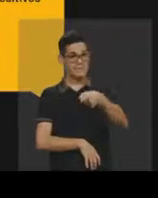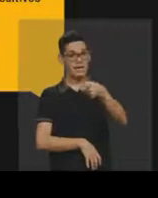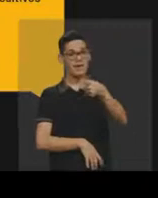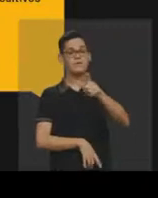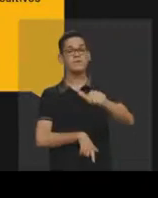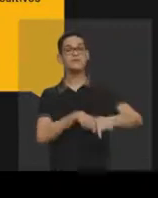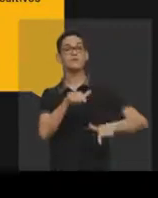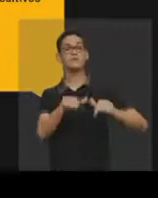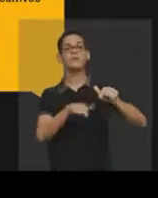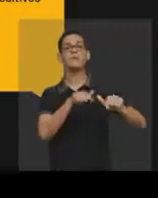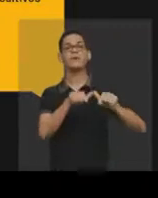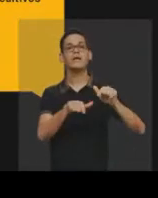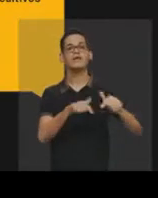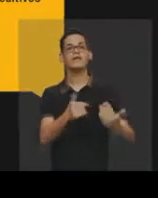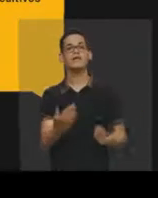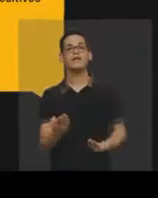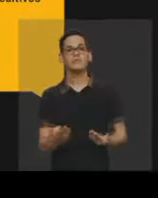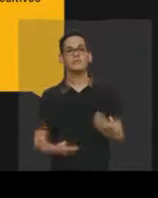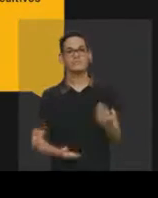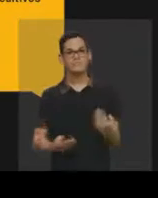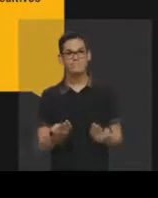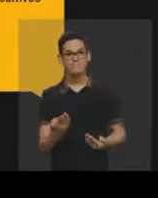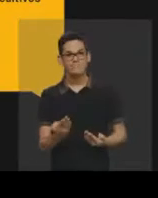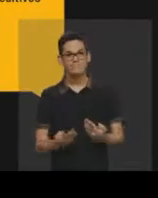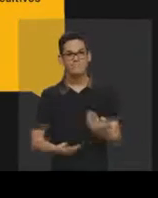camponeses, os seus